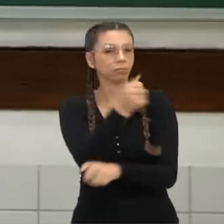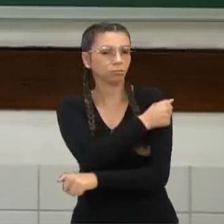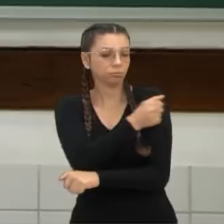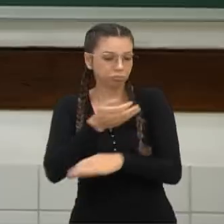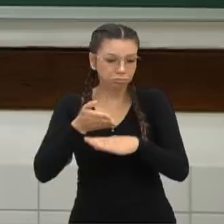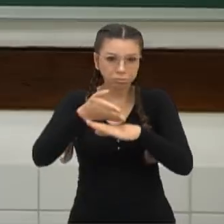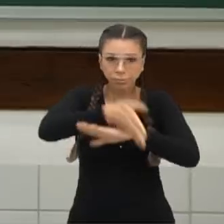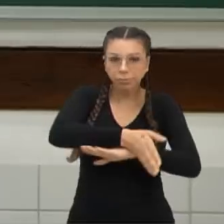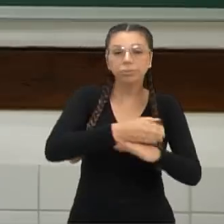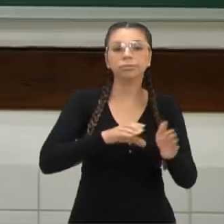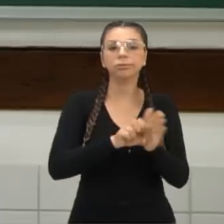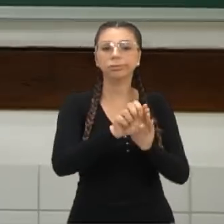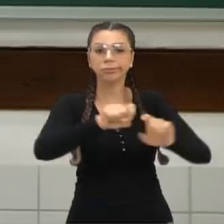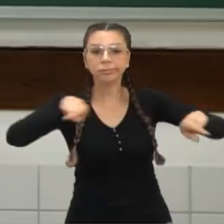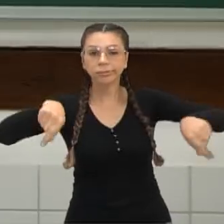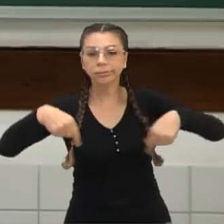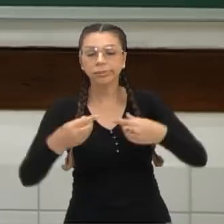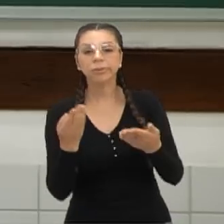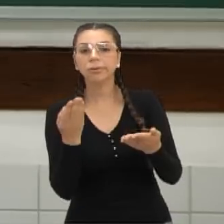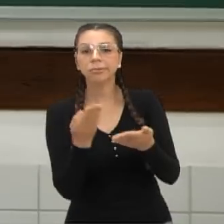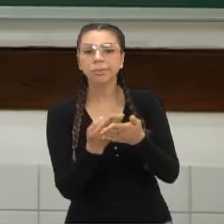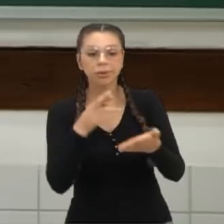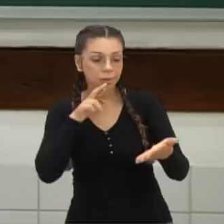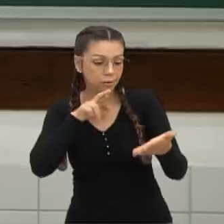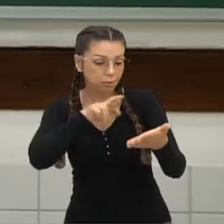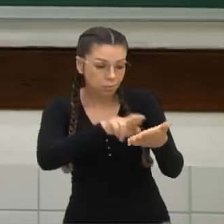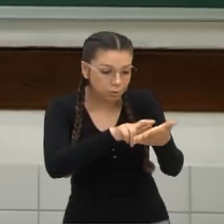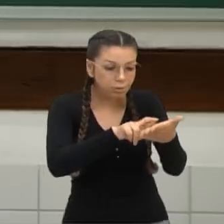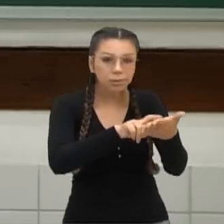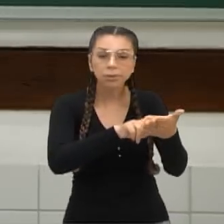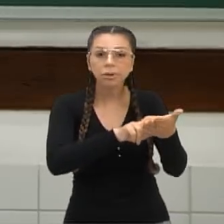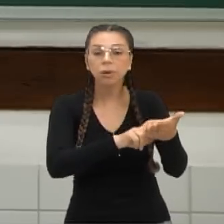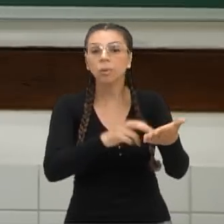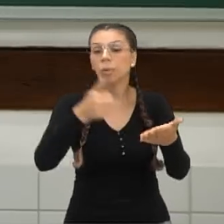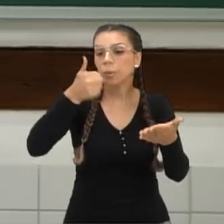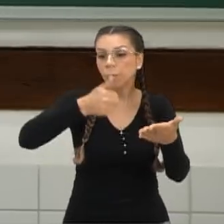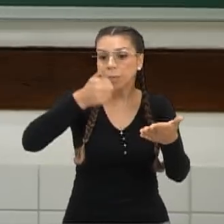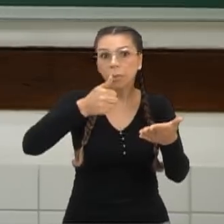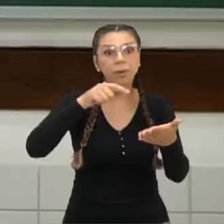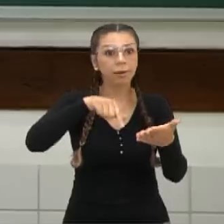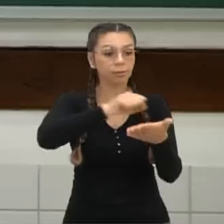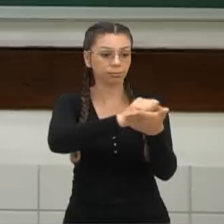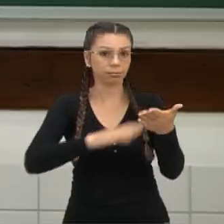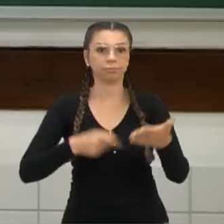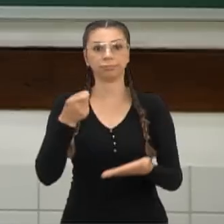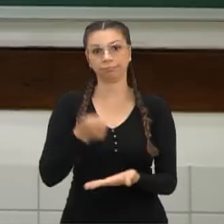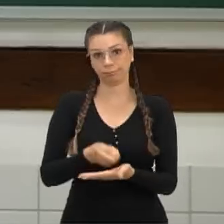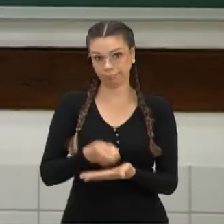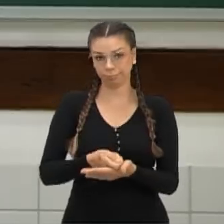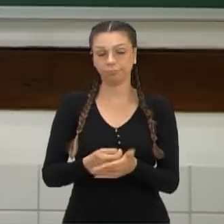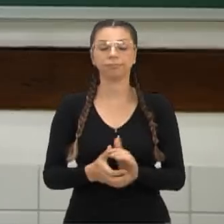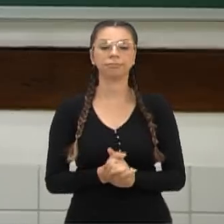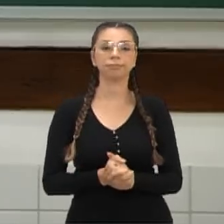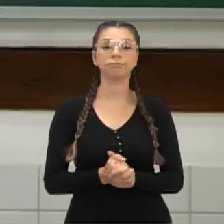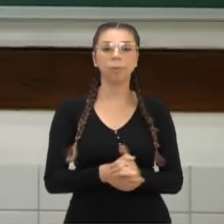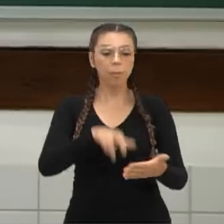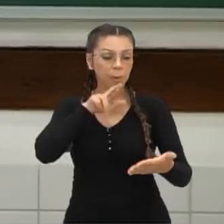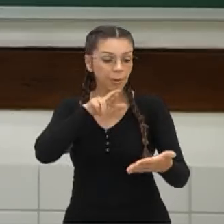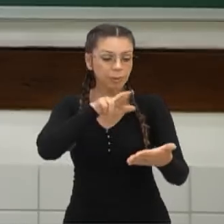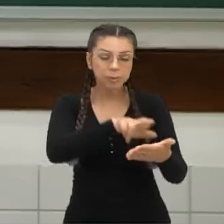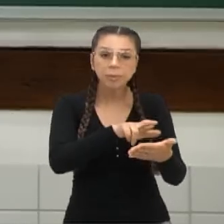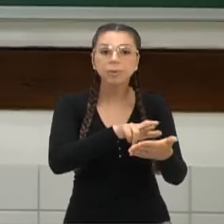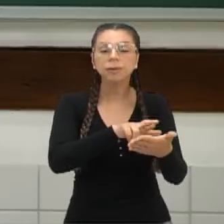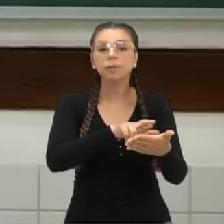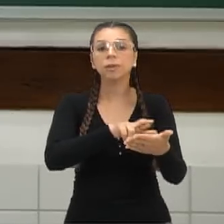Classroom, precisam fazer o item 1, que é a atividade obrigatória. Fazendo essa atividade obrigatória, vocês garantem